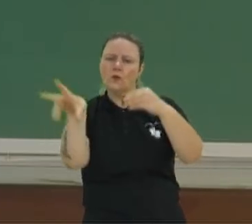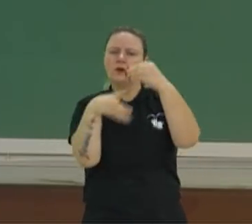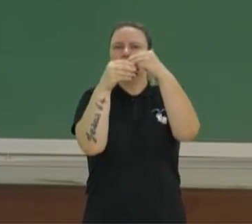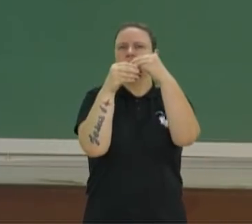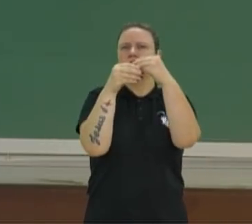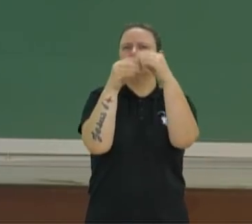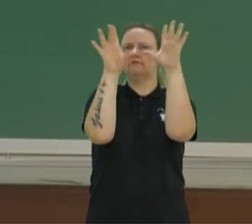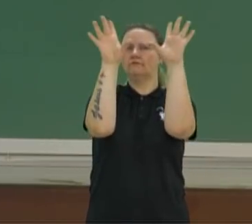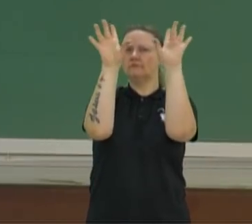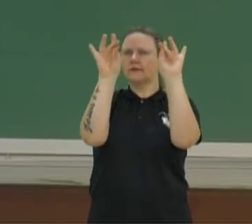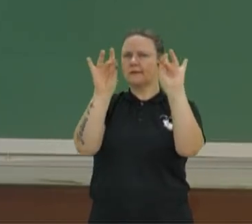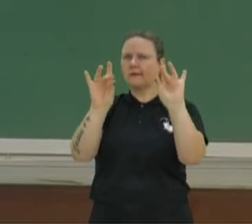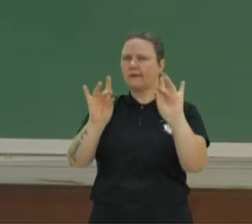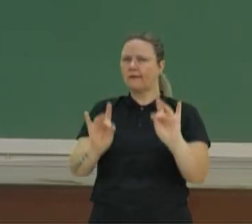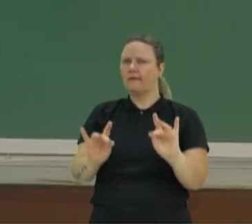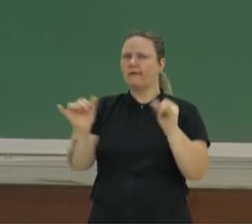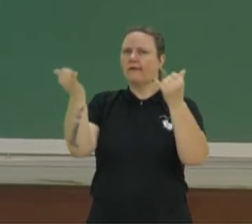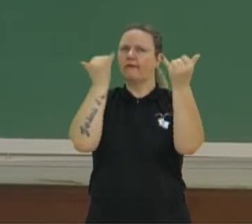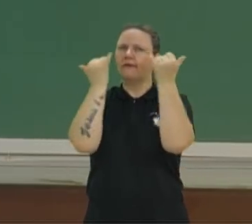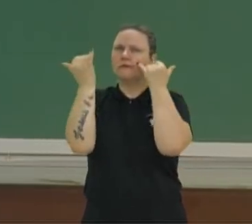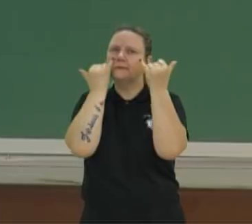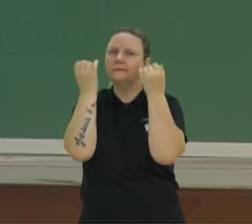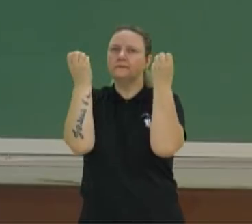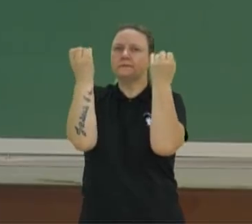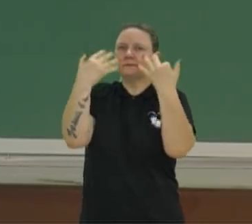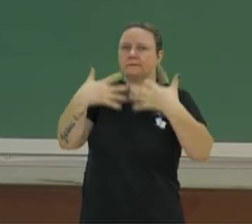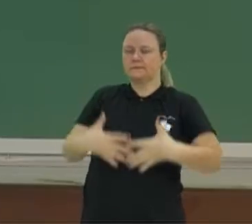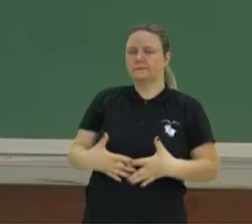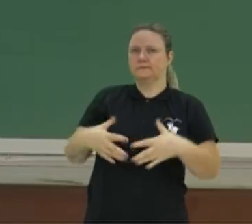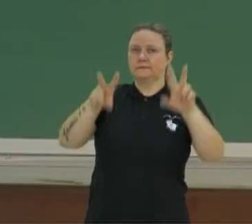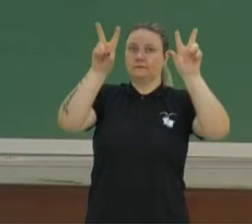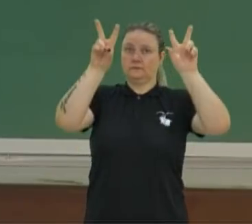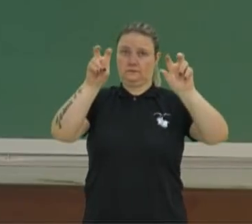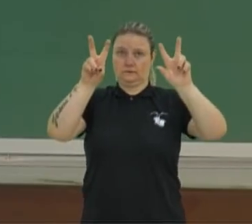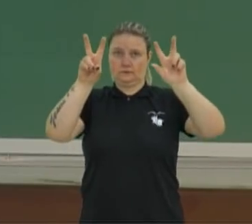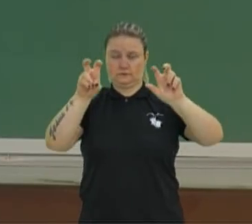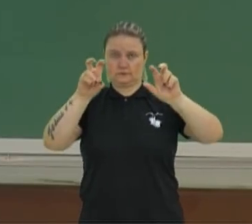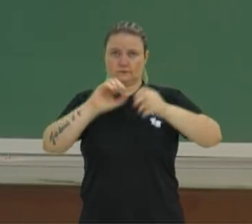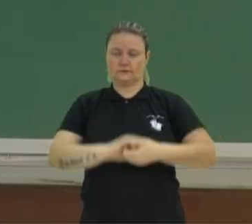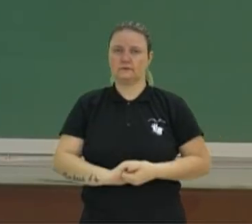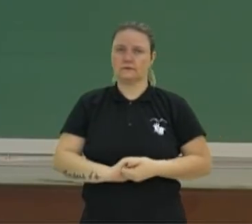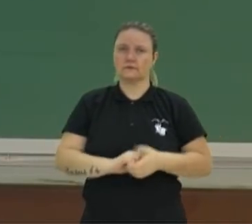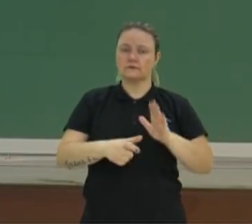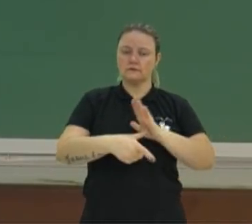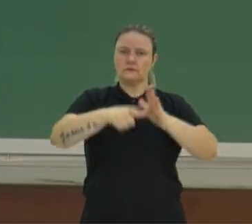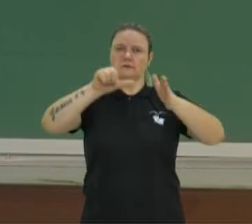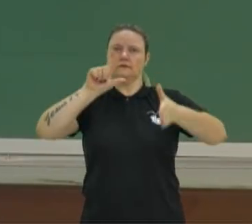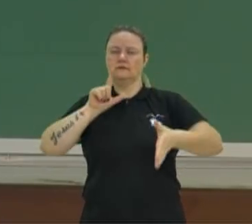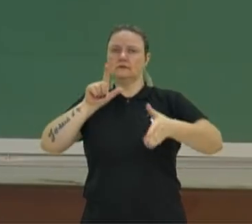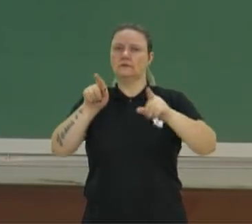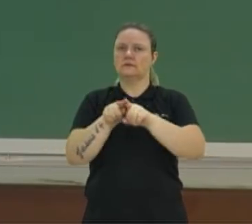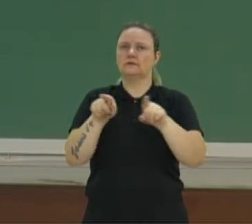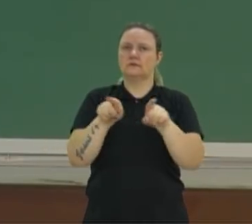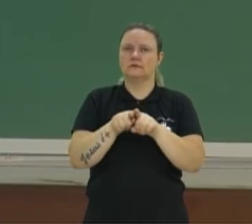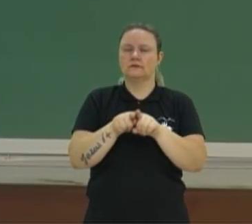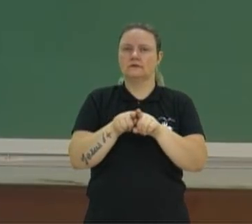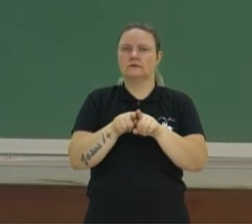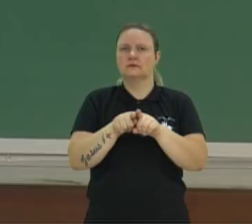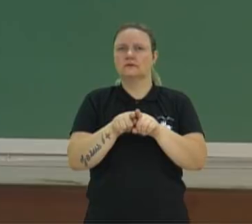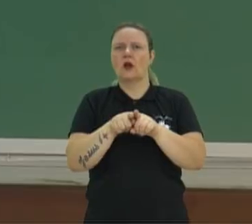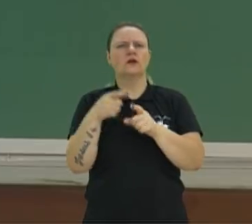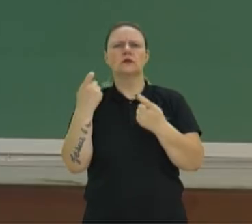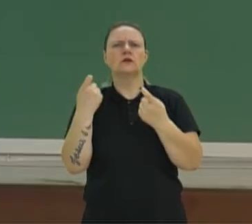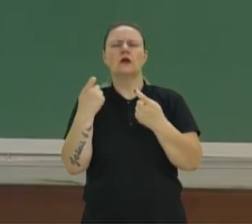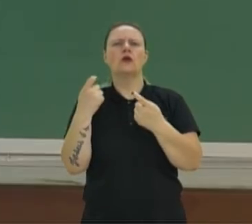ou detalhar, explicar o título um pouco a mais. Antecipar o que vai ser trabalhado já na sequência, no lead.